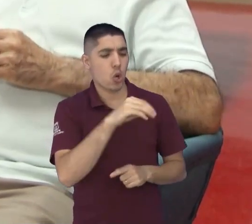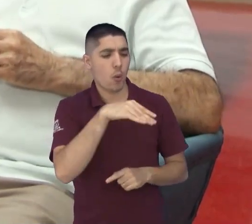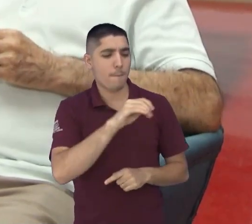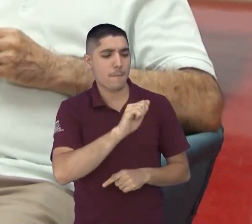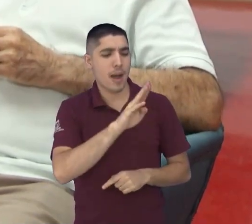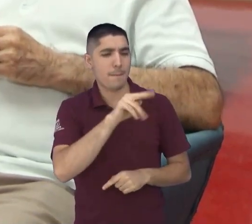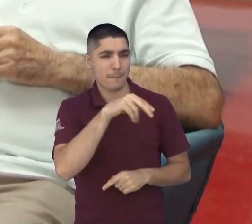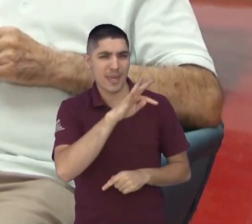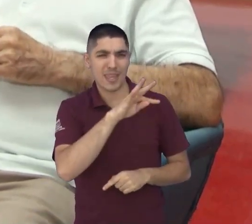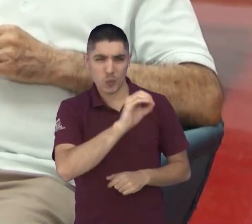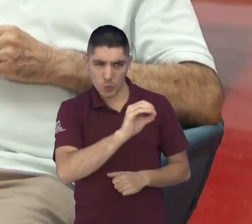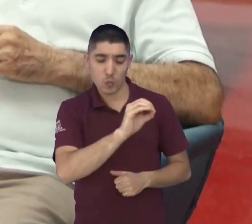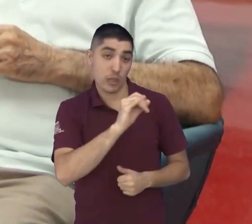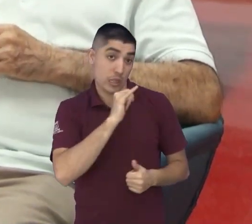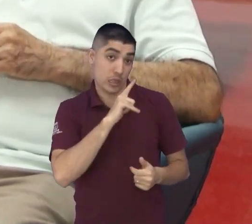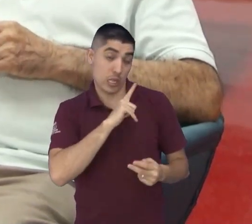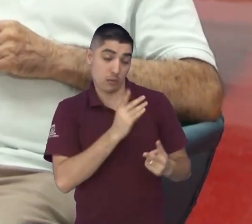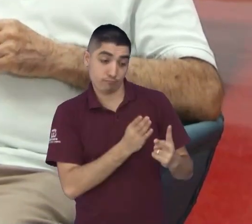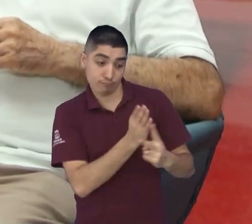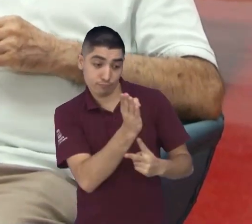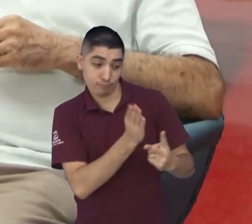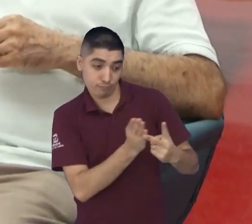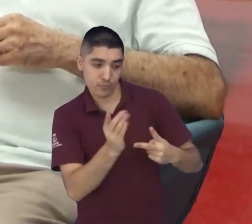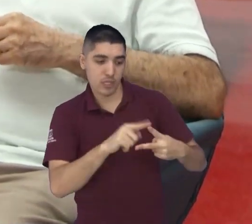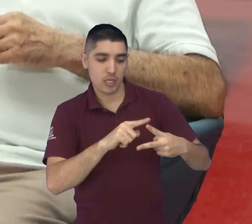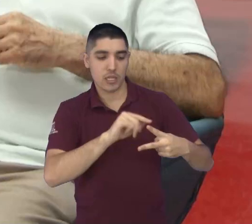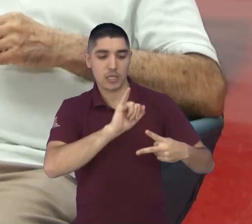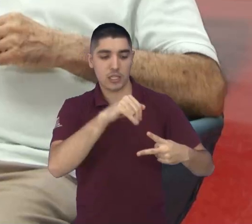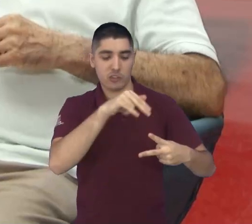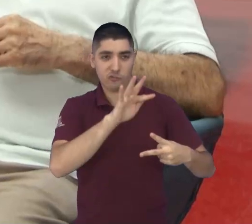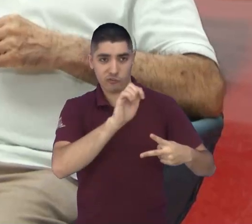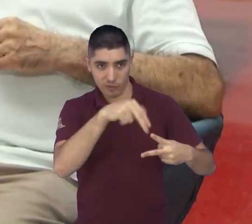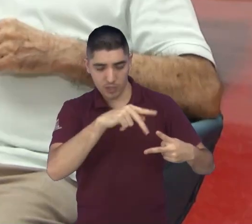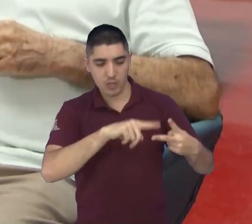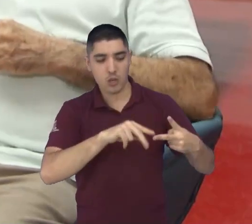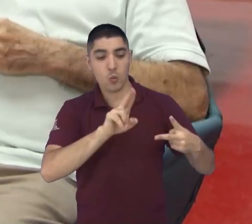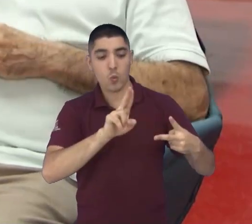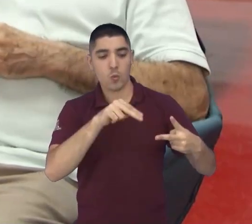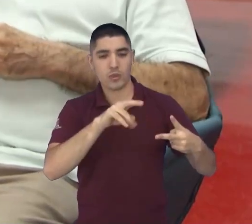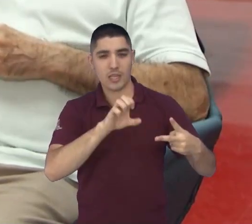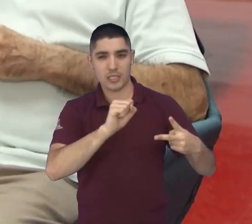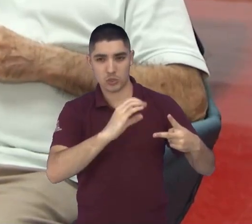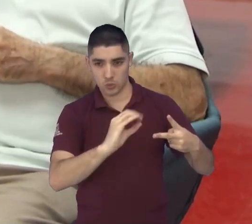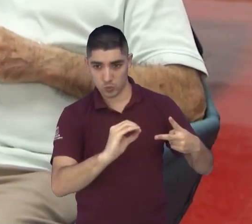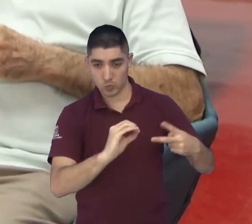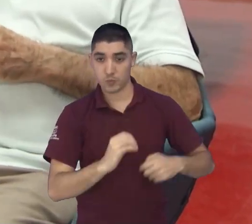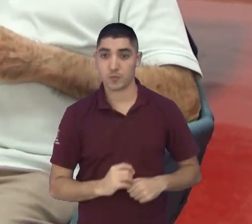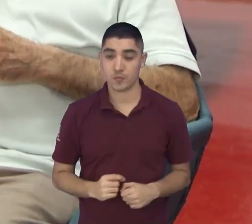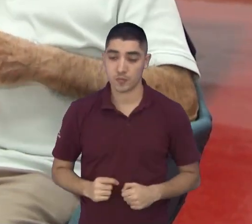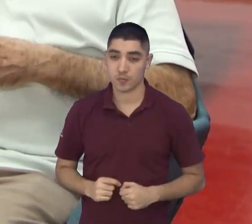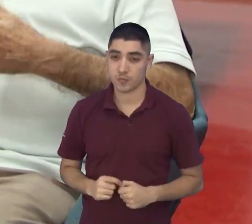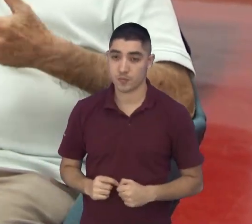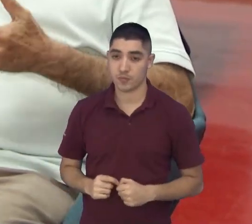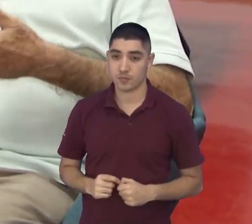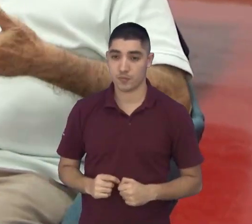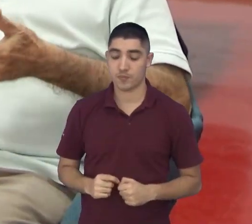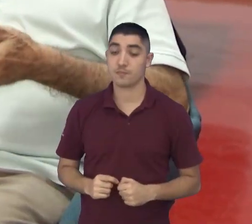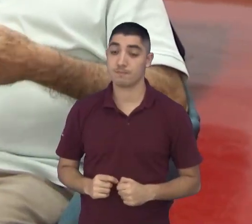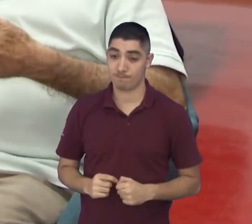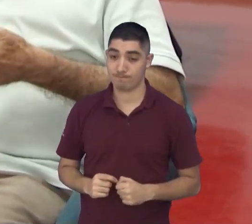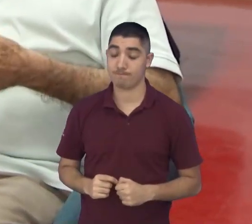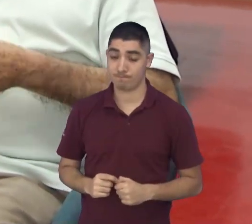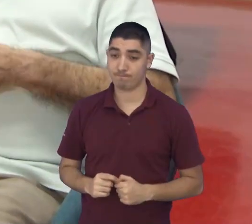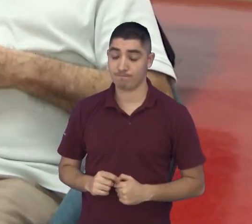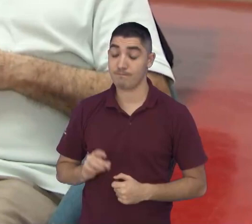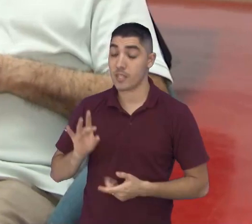em duas esferas grandes que nós temos, o IFAM e a Unesco. Na verdade, é